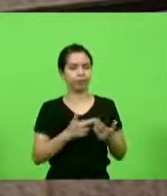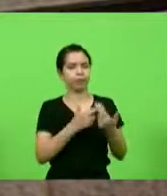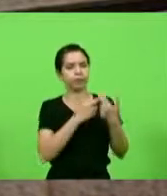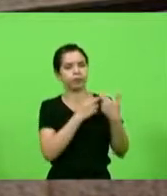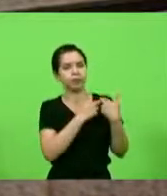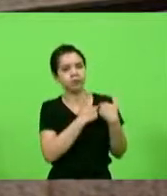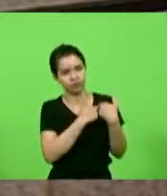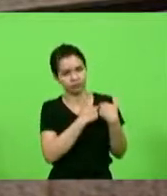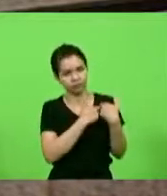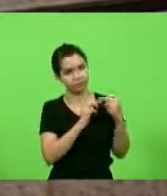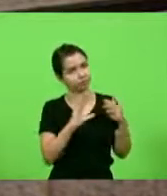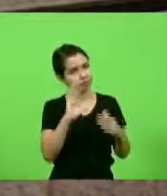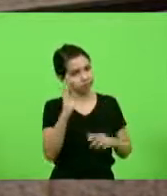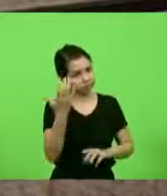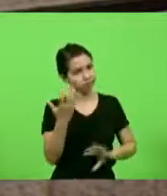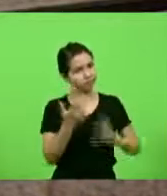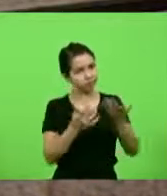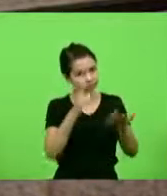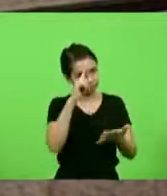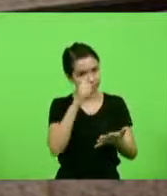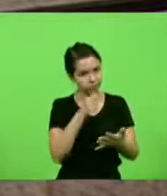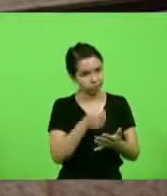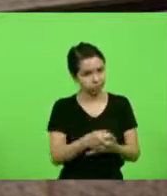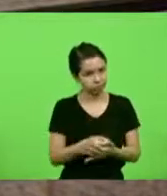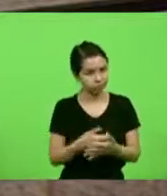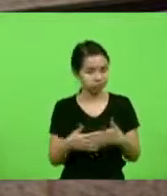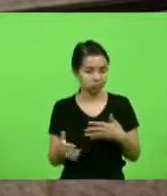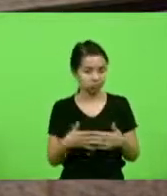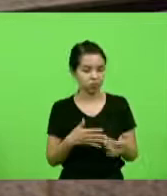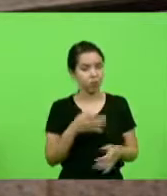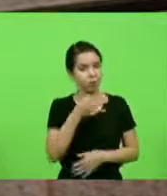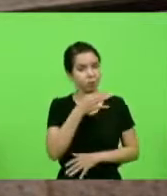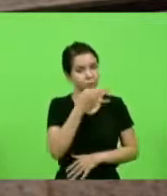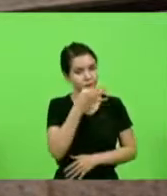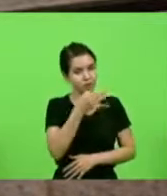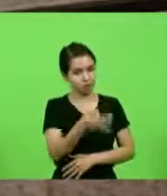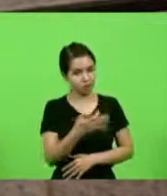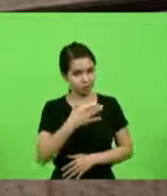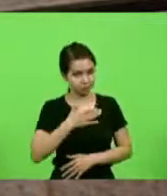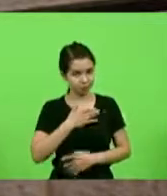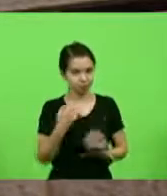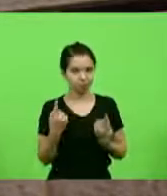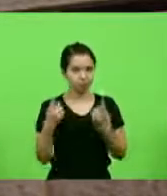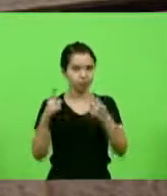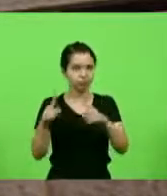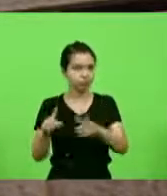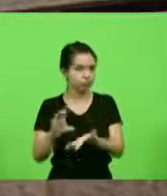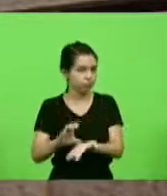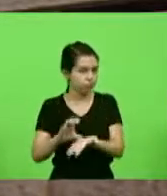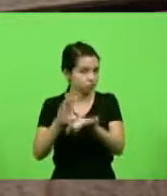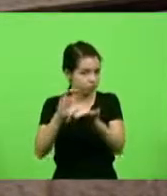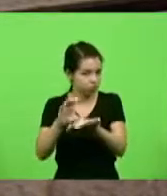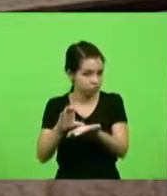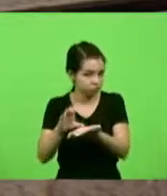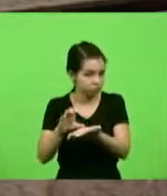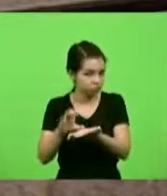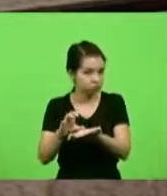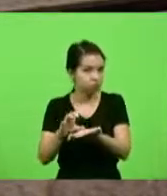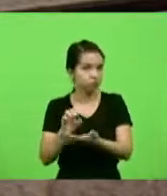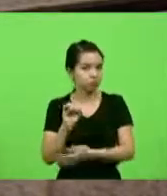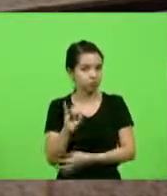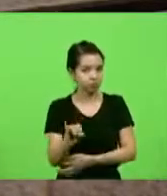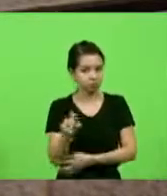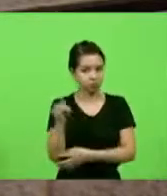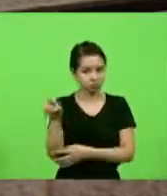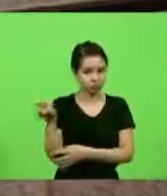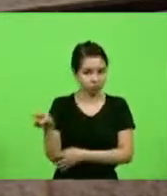e dos atos feitos ali dentro. Independente disso, é opinião pessoal minha. Eu sou o contrário a conselho. E agora, se eles fazem o mesmo,